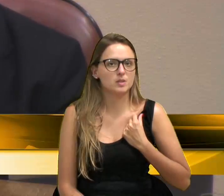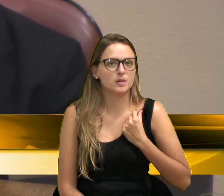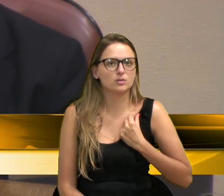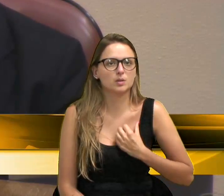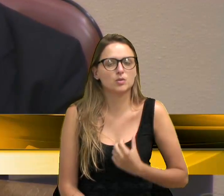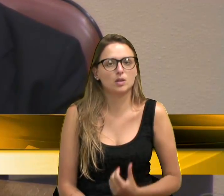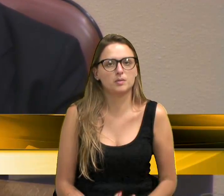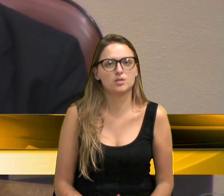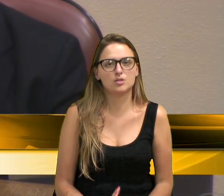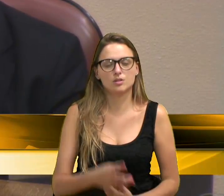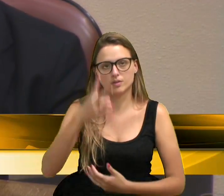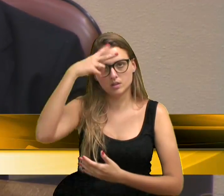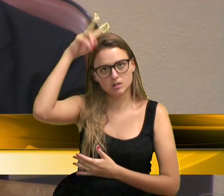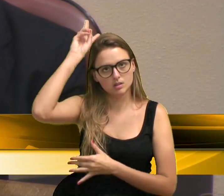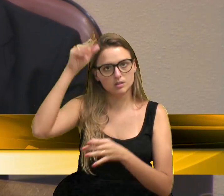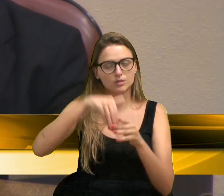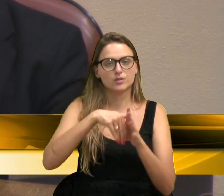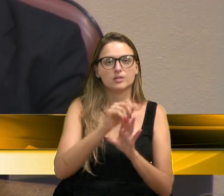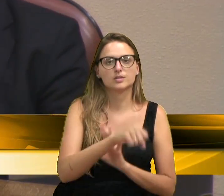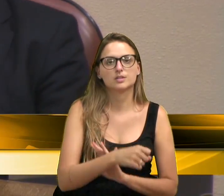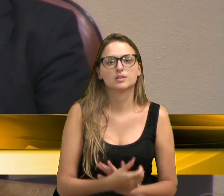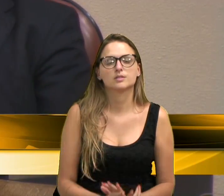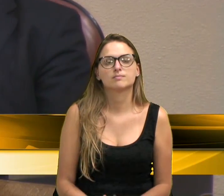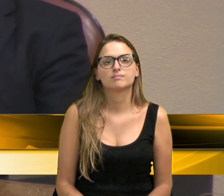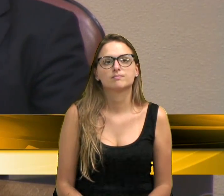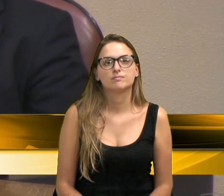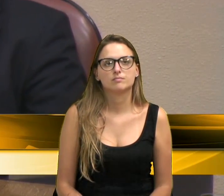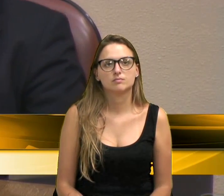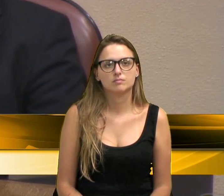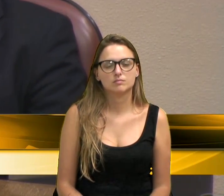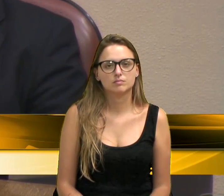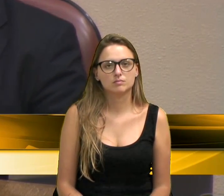Vereador Edson da Rosa, voto favorável.